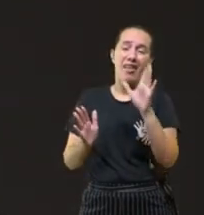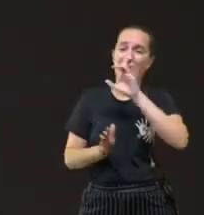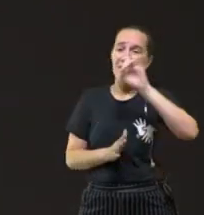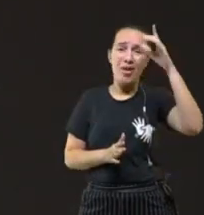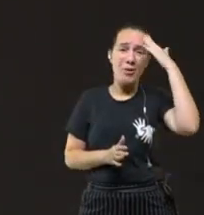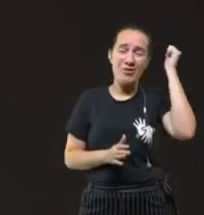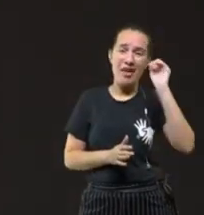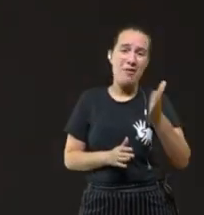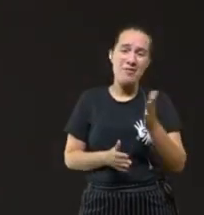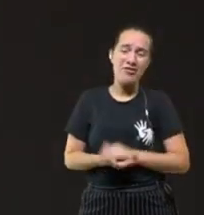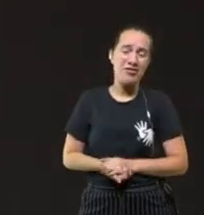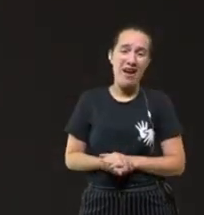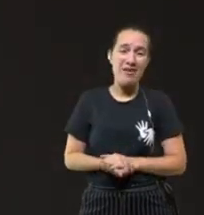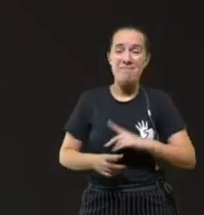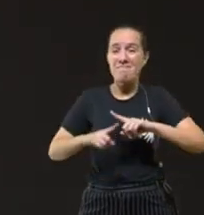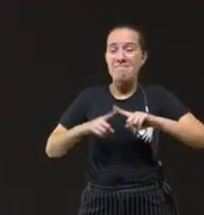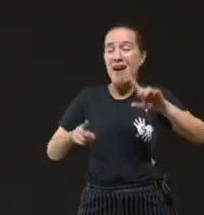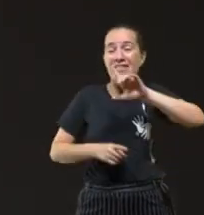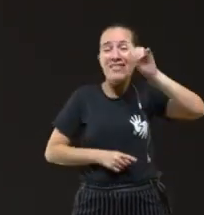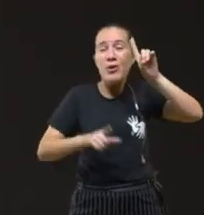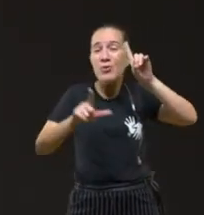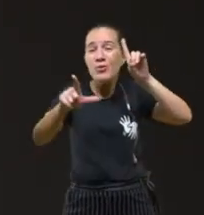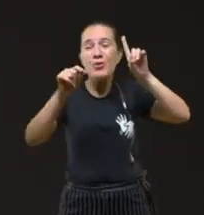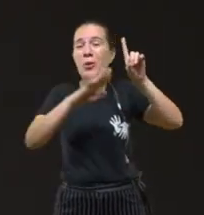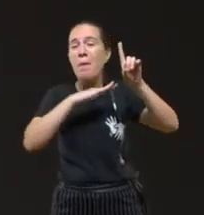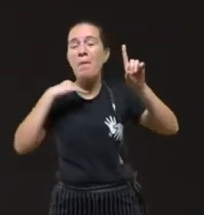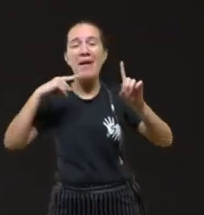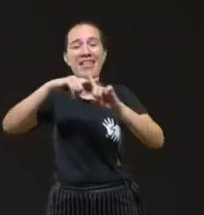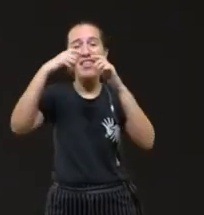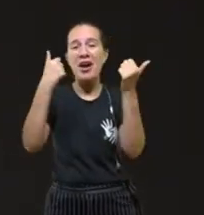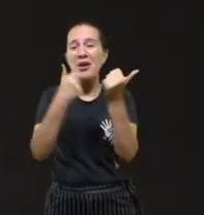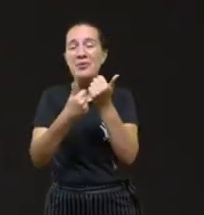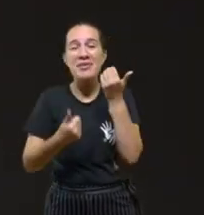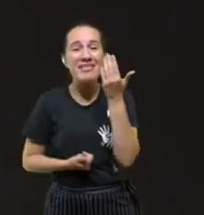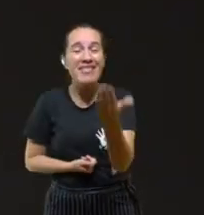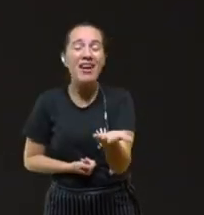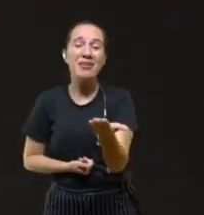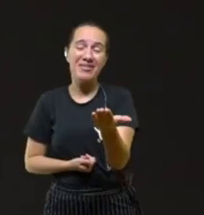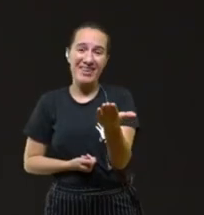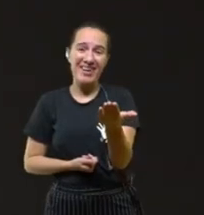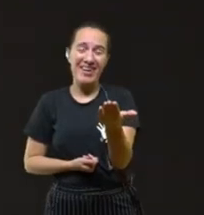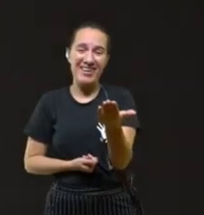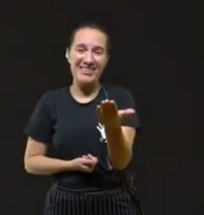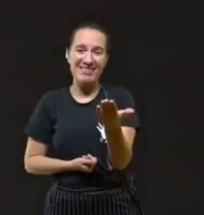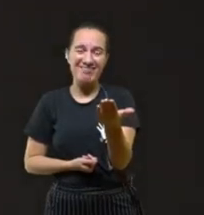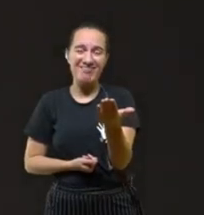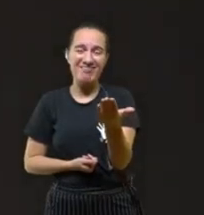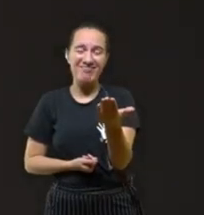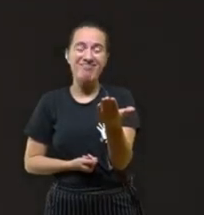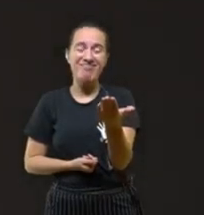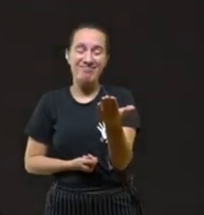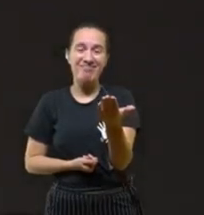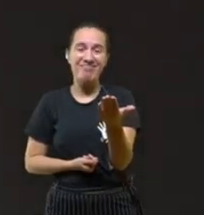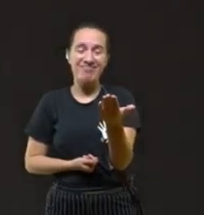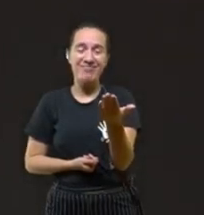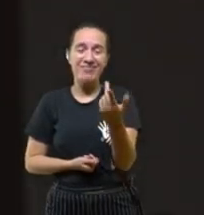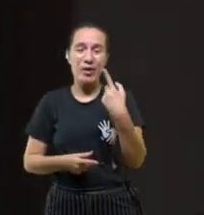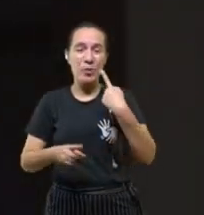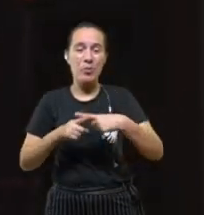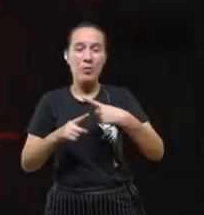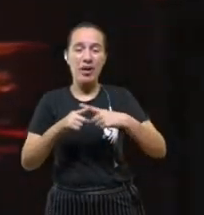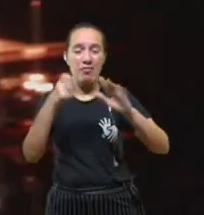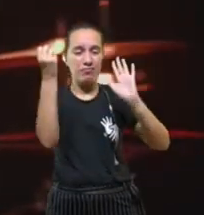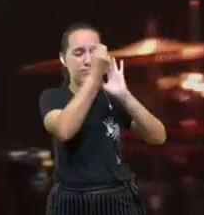mas mesmo assim eu morri por você, para você ter o preço do seu